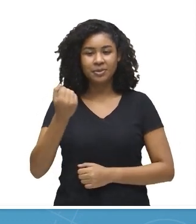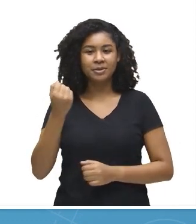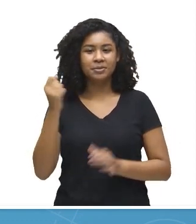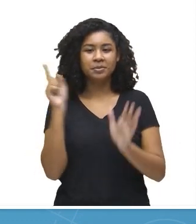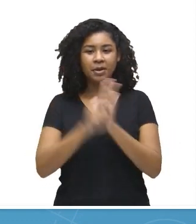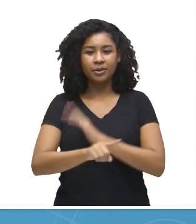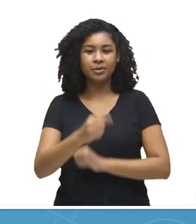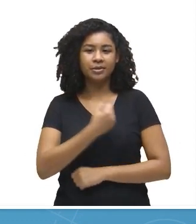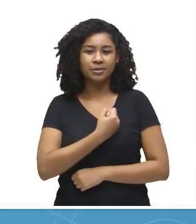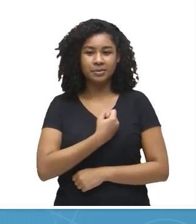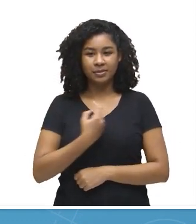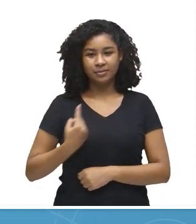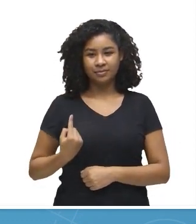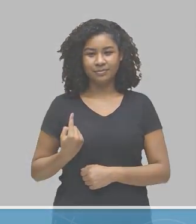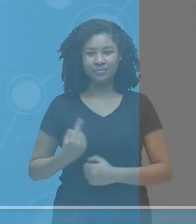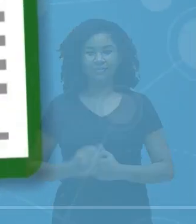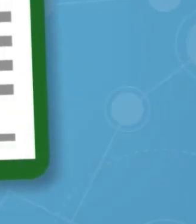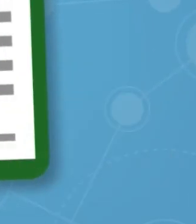questão.